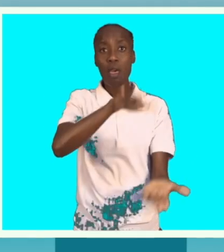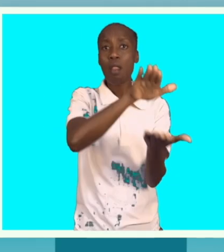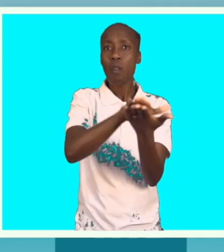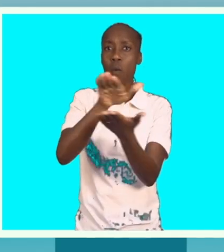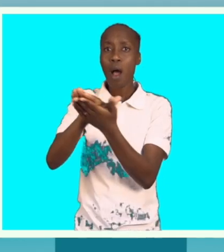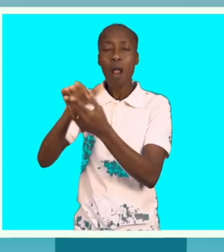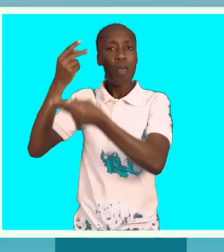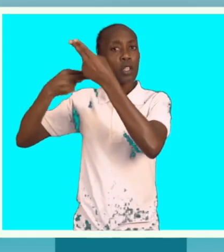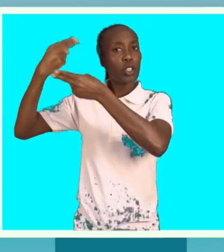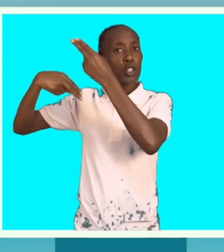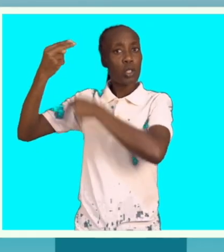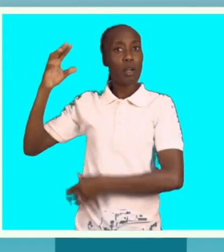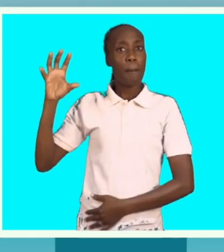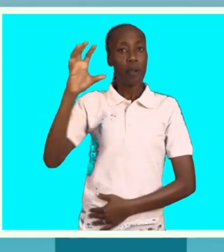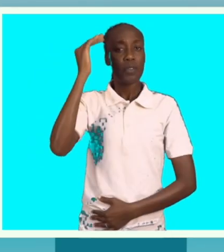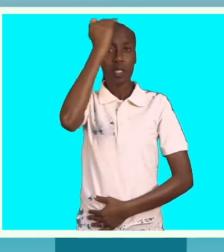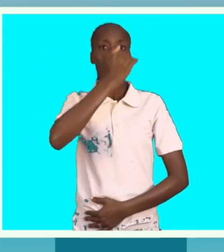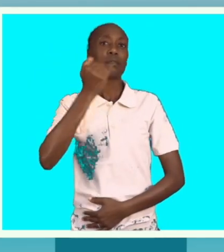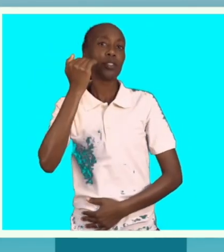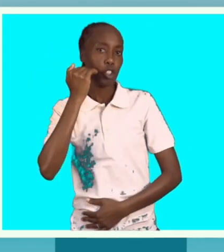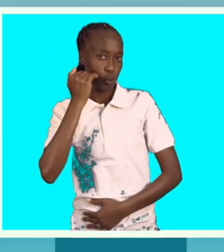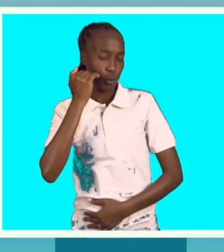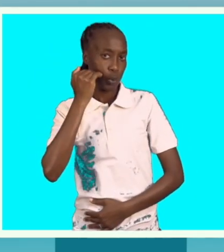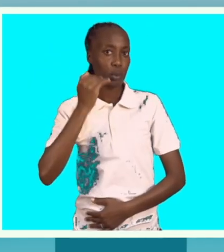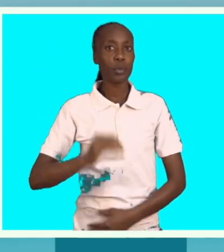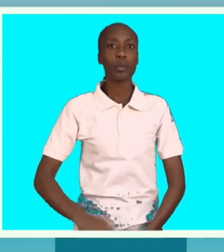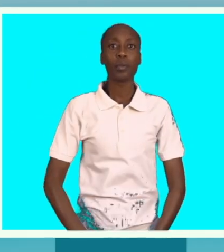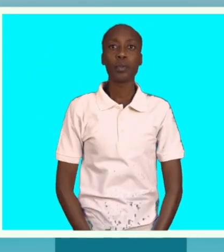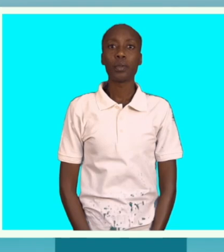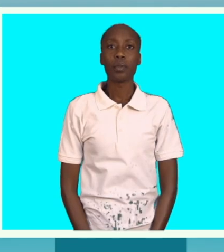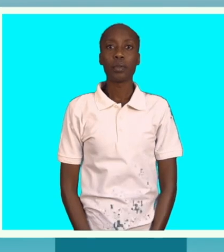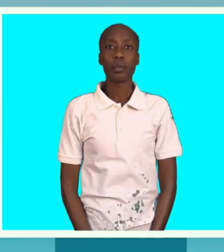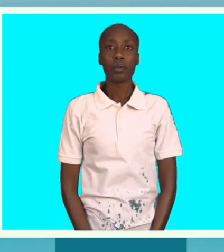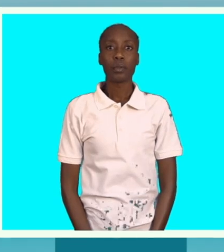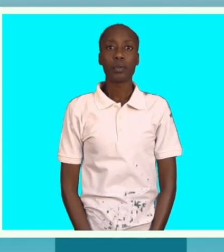usado para conhecer lugares históricos da província de Manica.